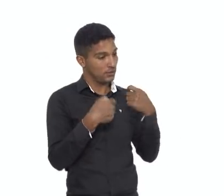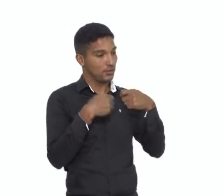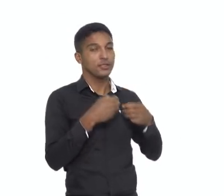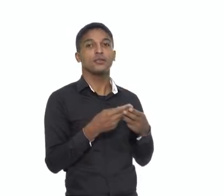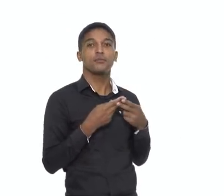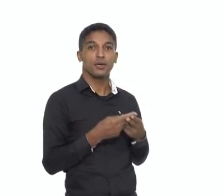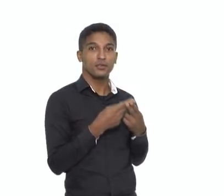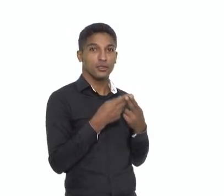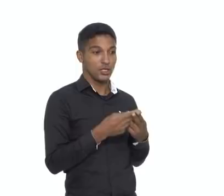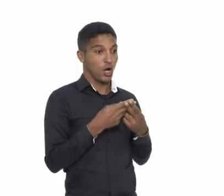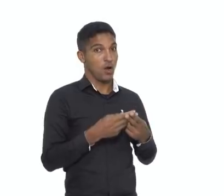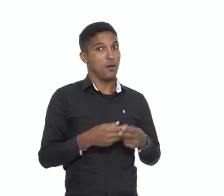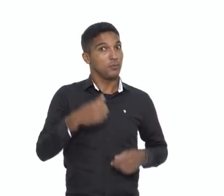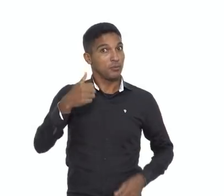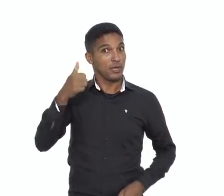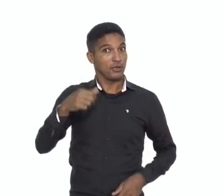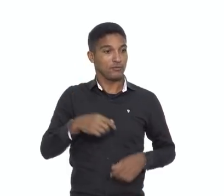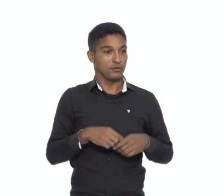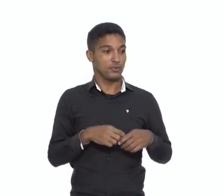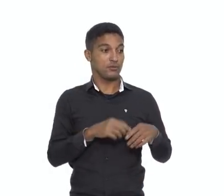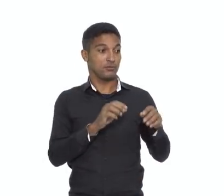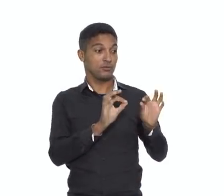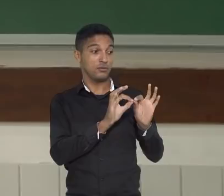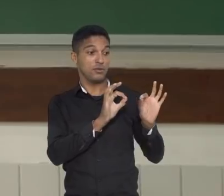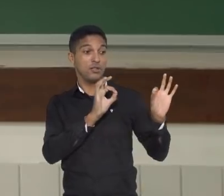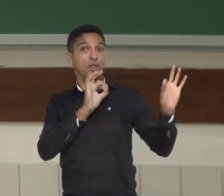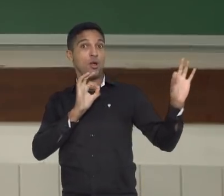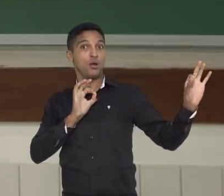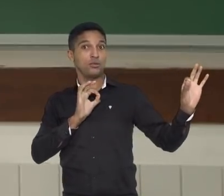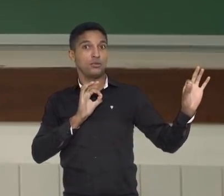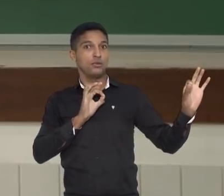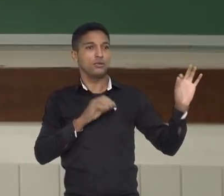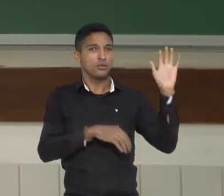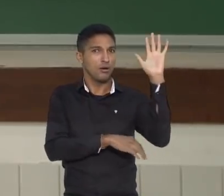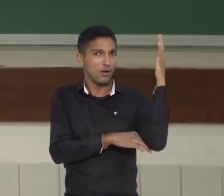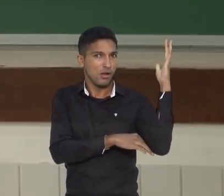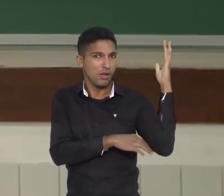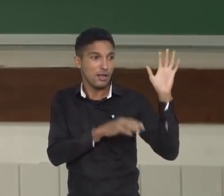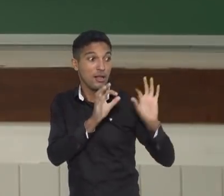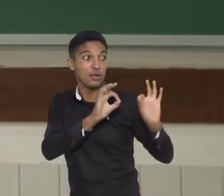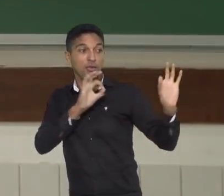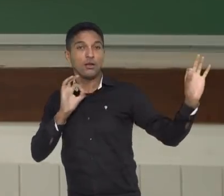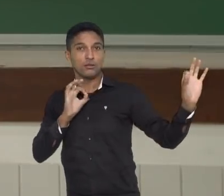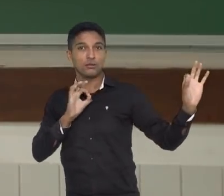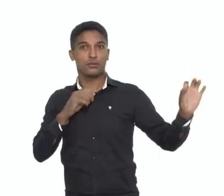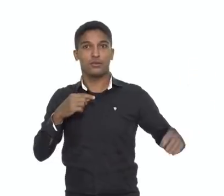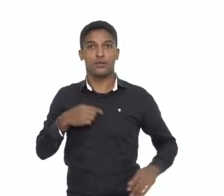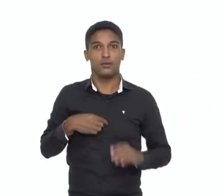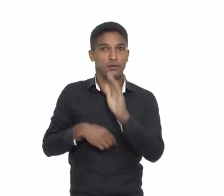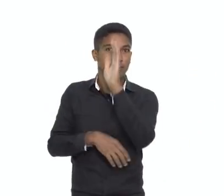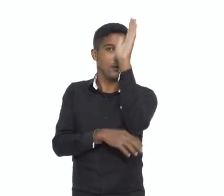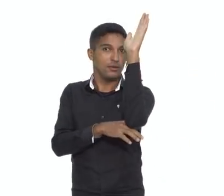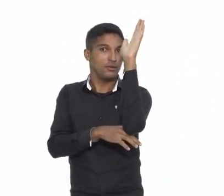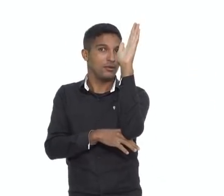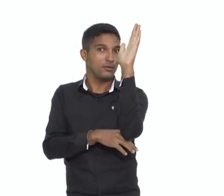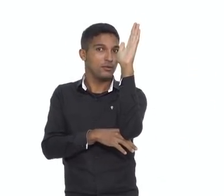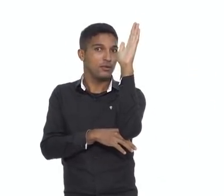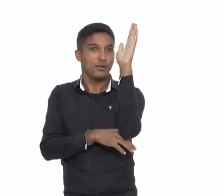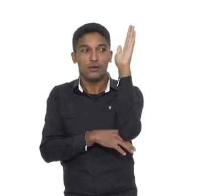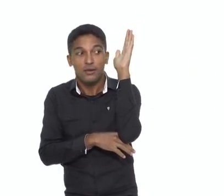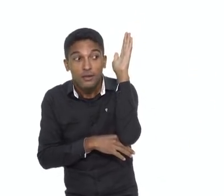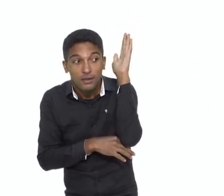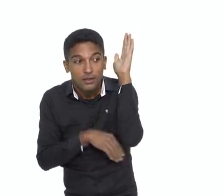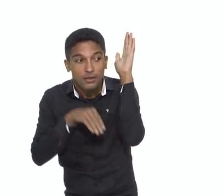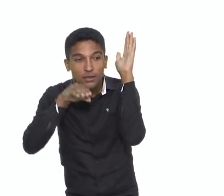primeiro um pouco longe de mim, assim, na relva. Eu te olharei com o canto do olho e tu